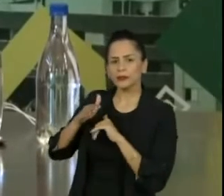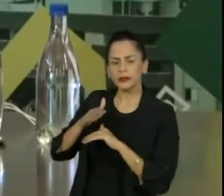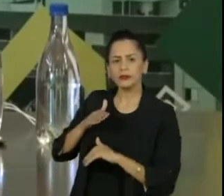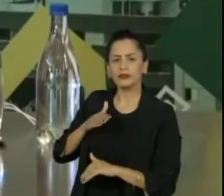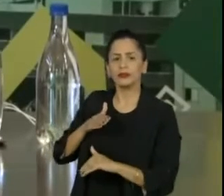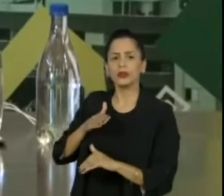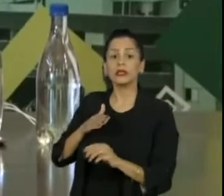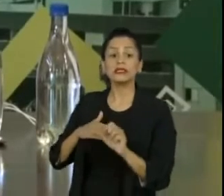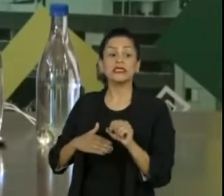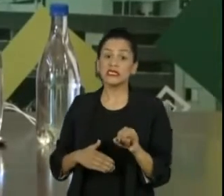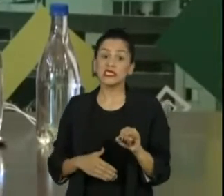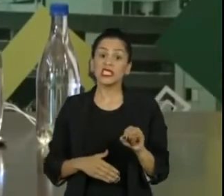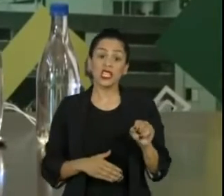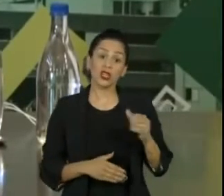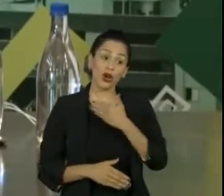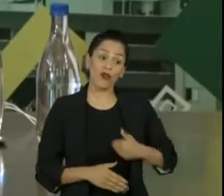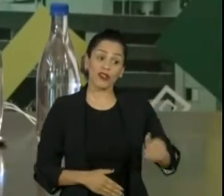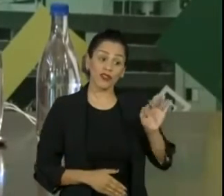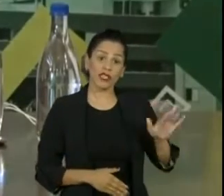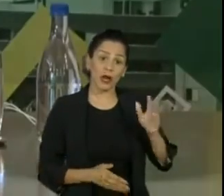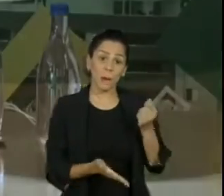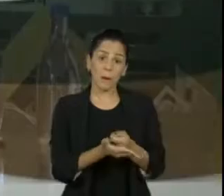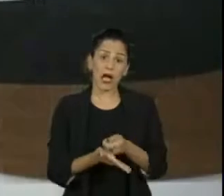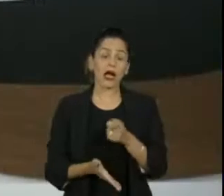responsabilidade nesse caso seja do governo.